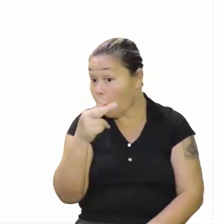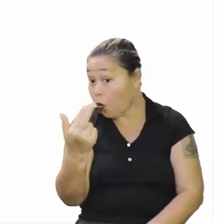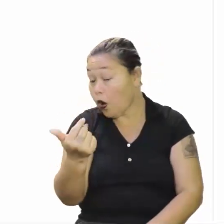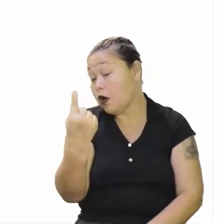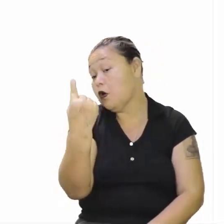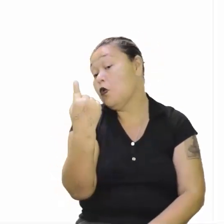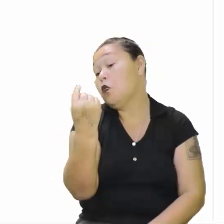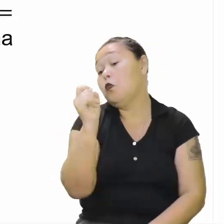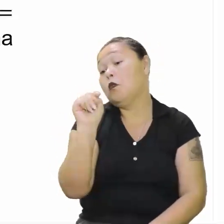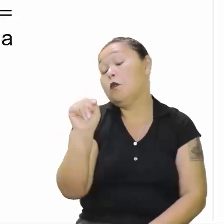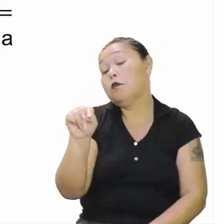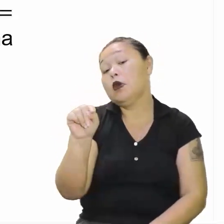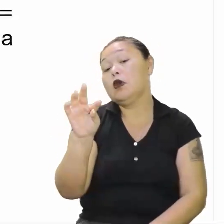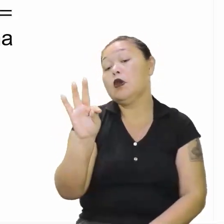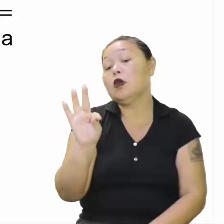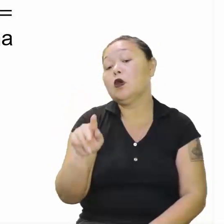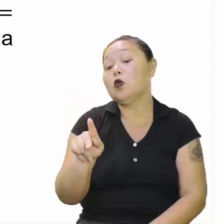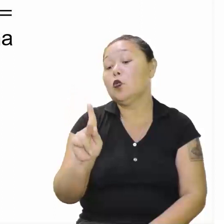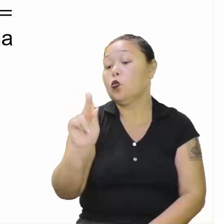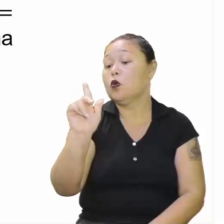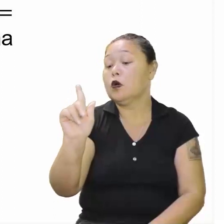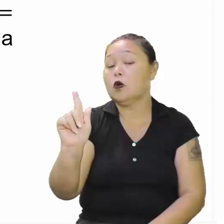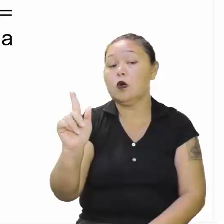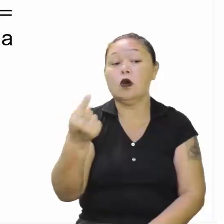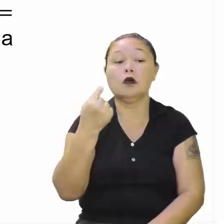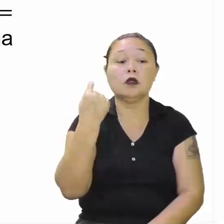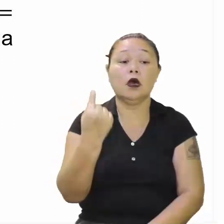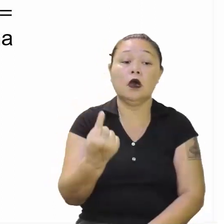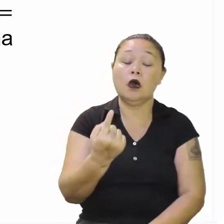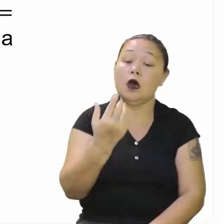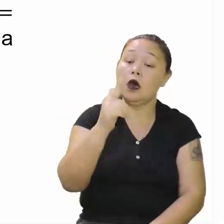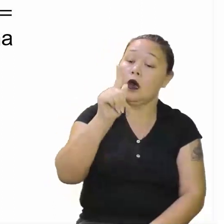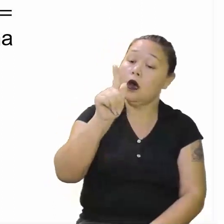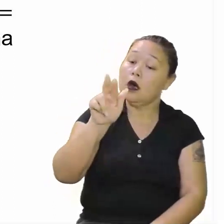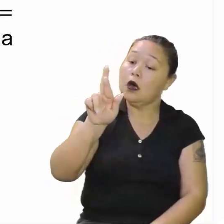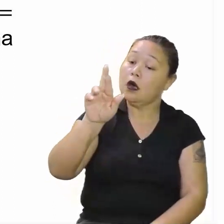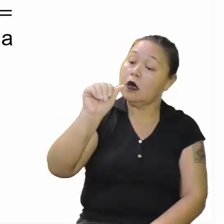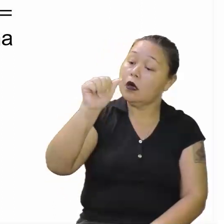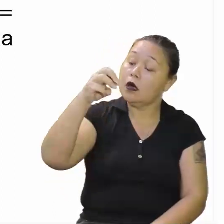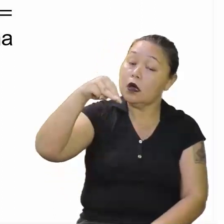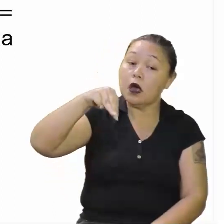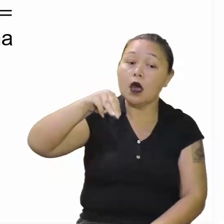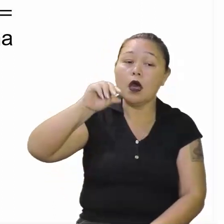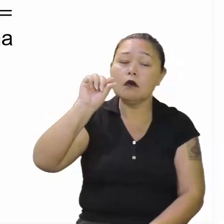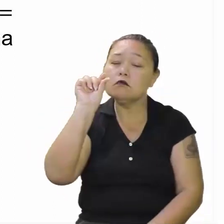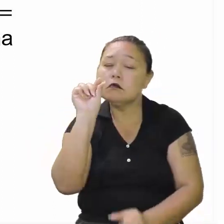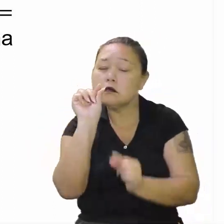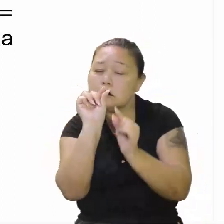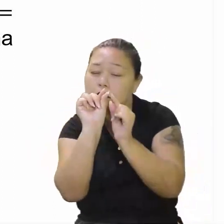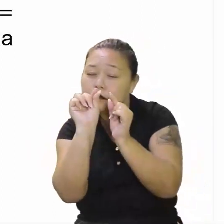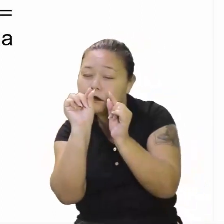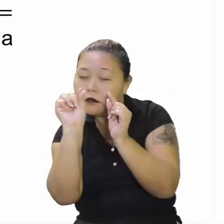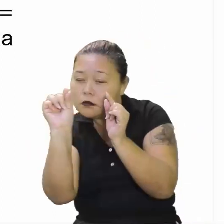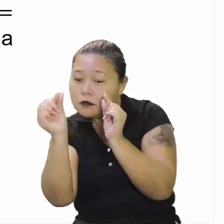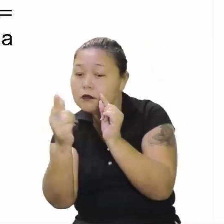quilogramas. O grama é a milésima parte do quilograma, que é isso.